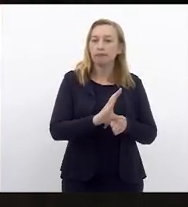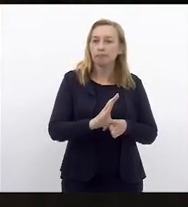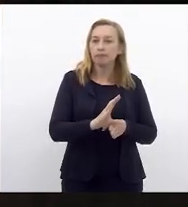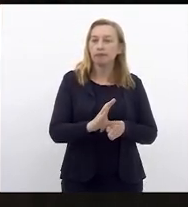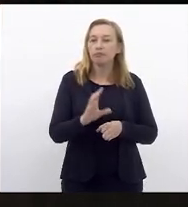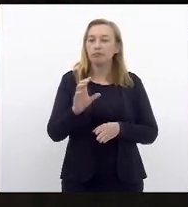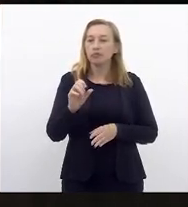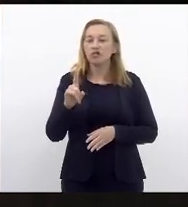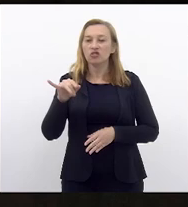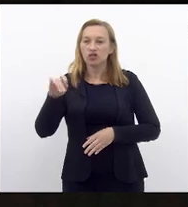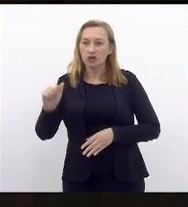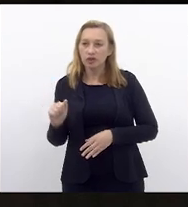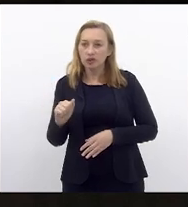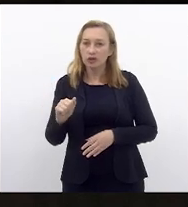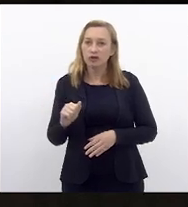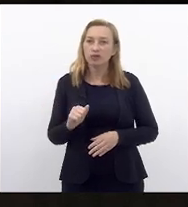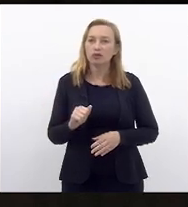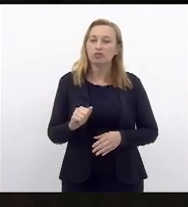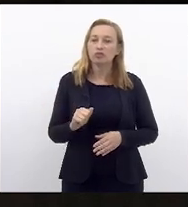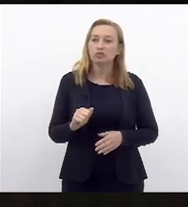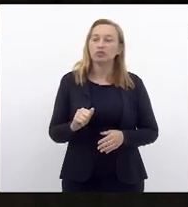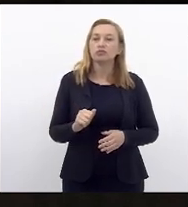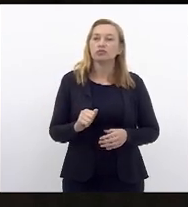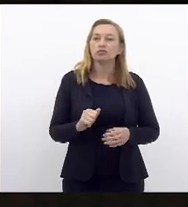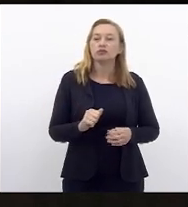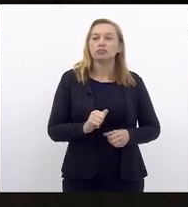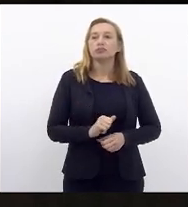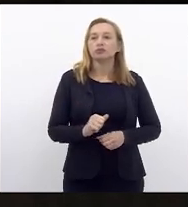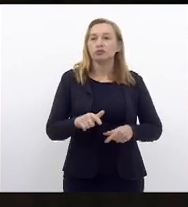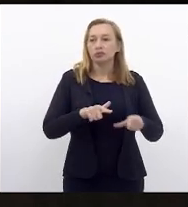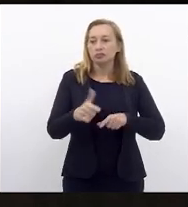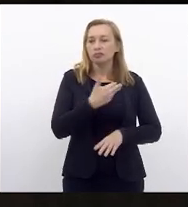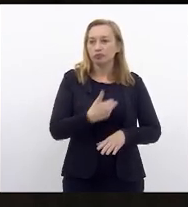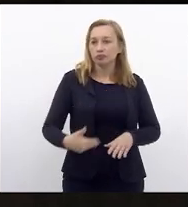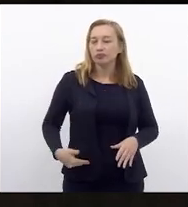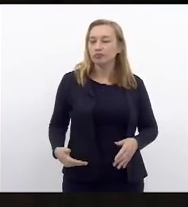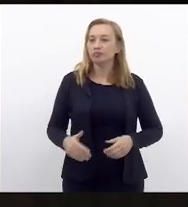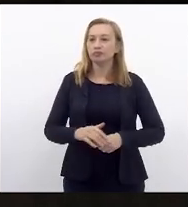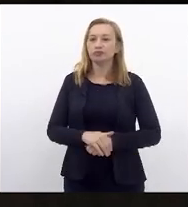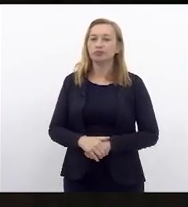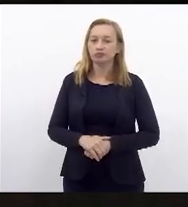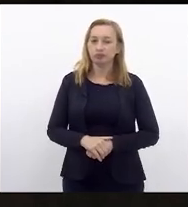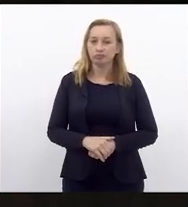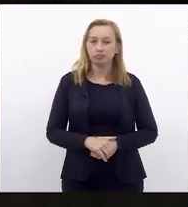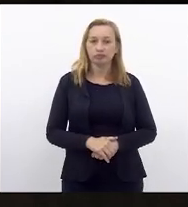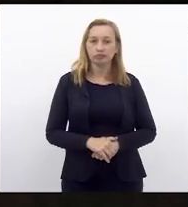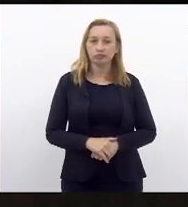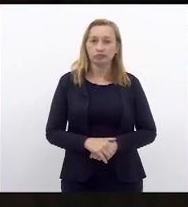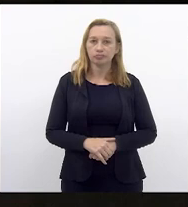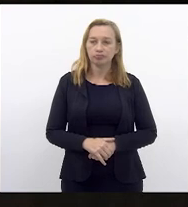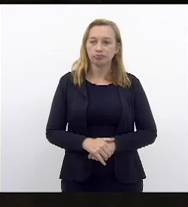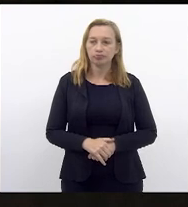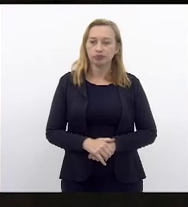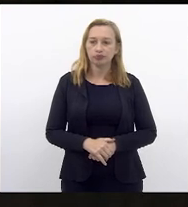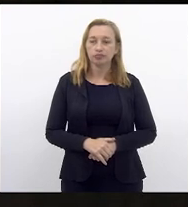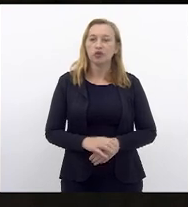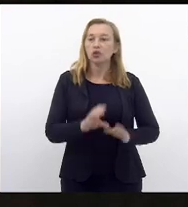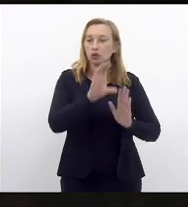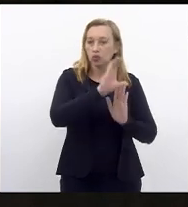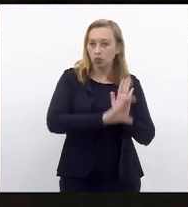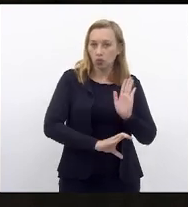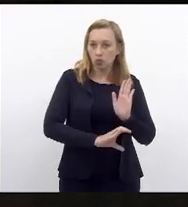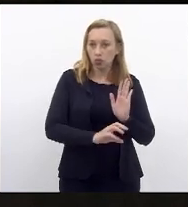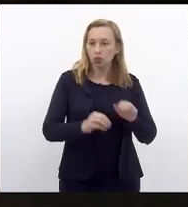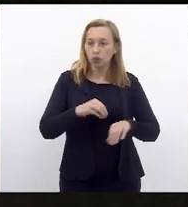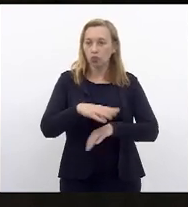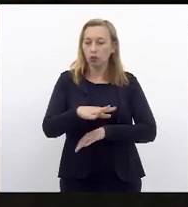da Agenesa para fins de arguição pública e emissão de parecer. Nesse interim, considerando o currículo do indicado, que